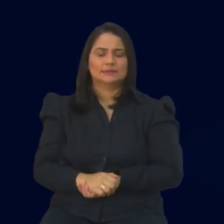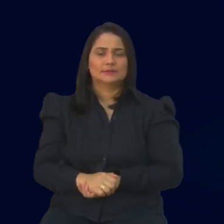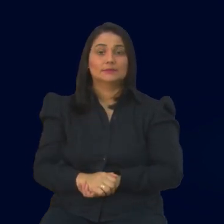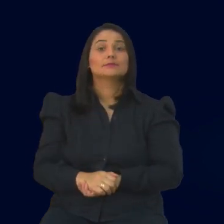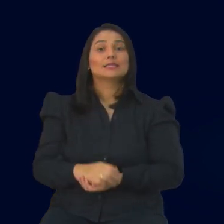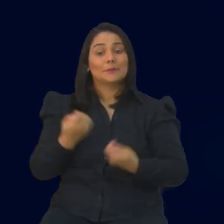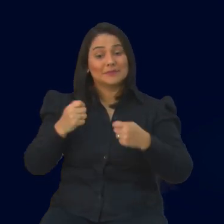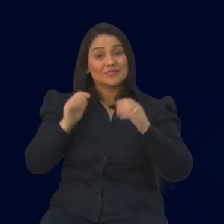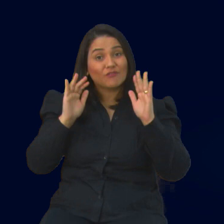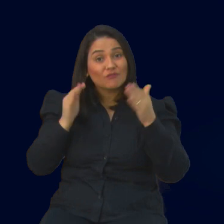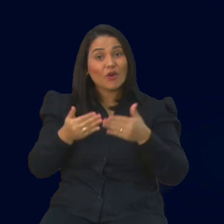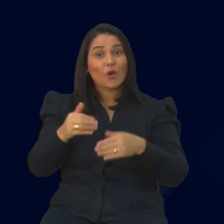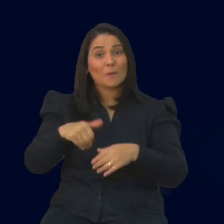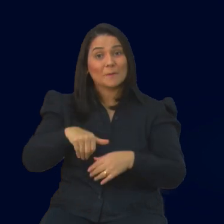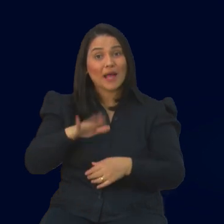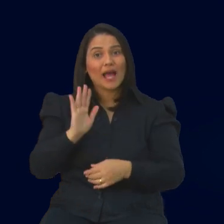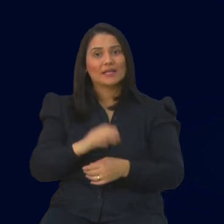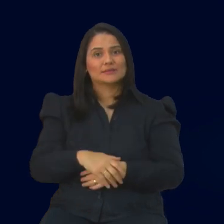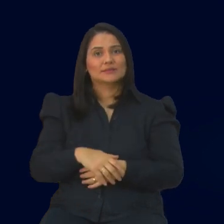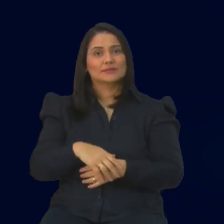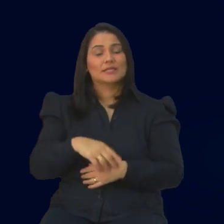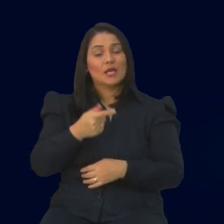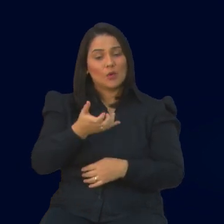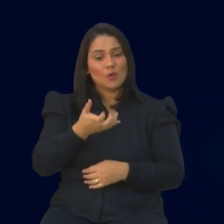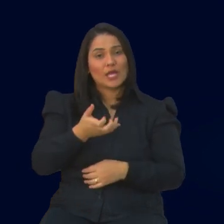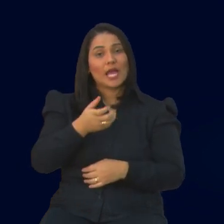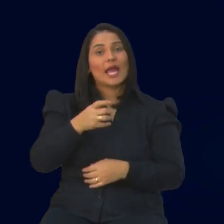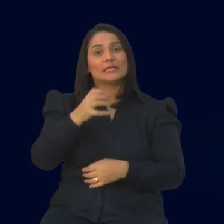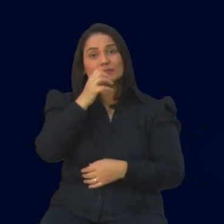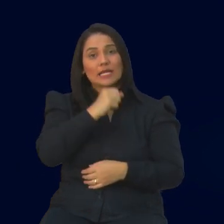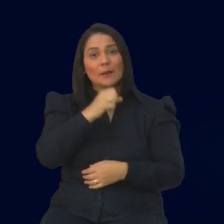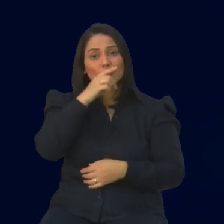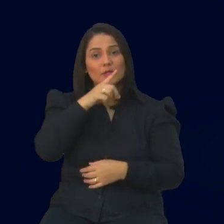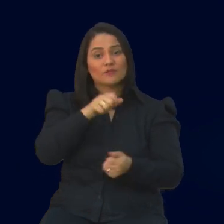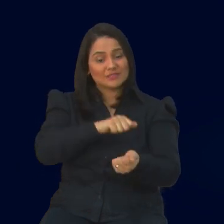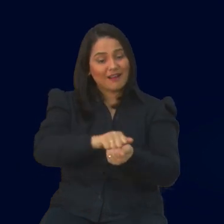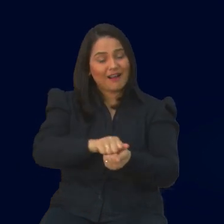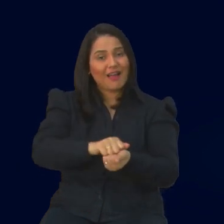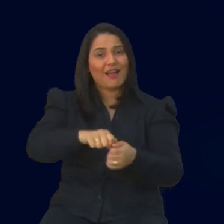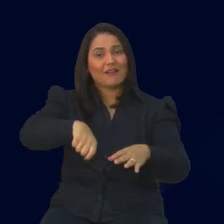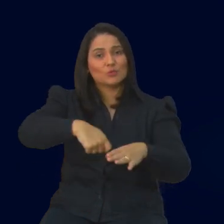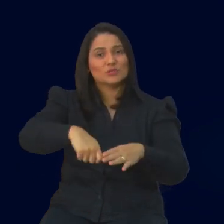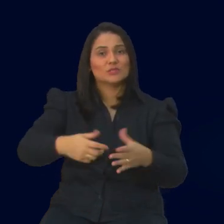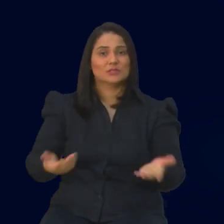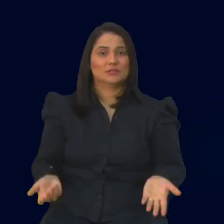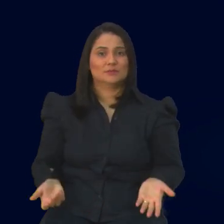Seja mais específico. Gostaria que você lavasse a louça todo final de semana.